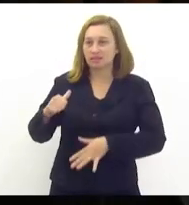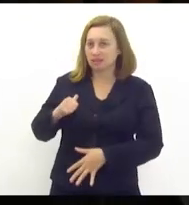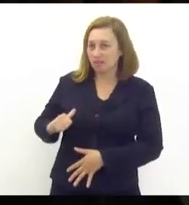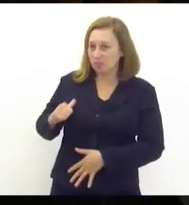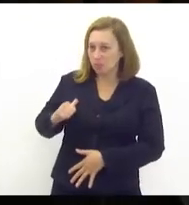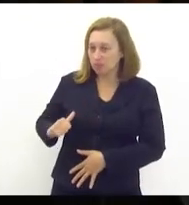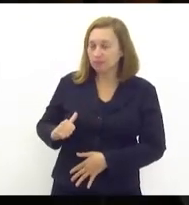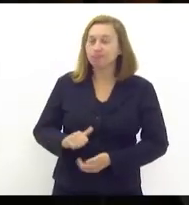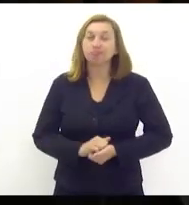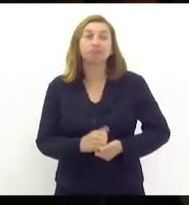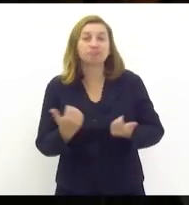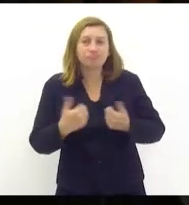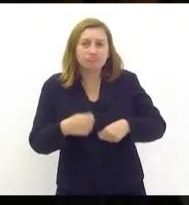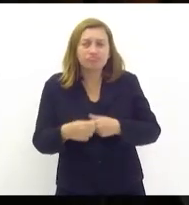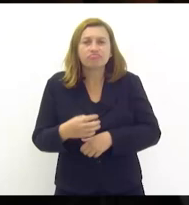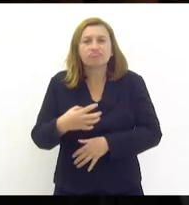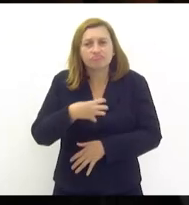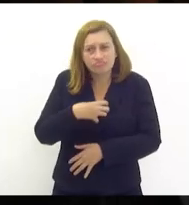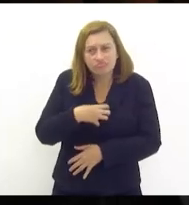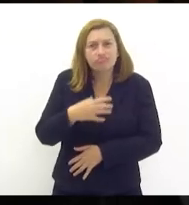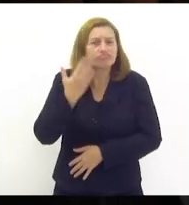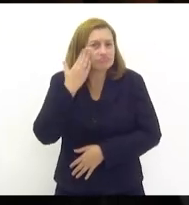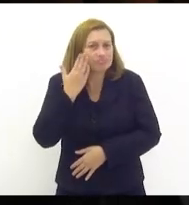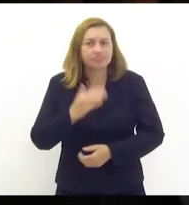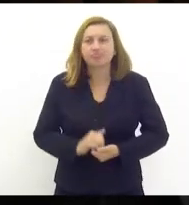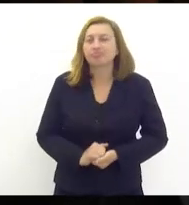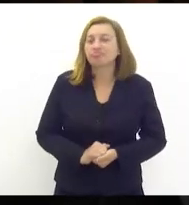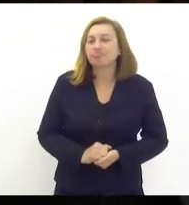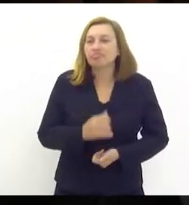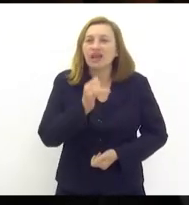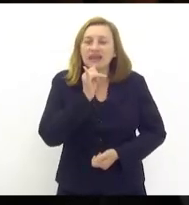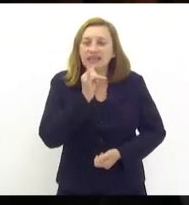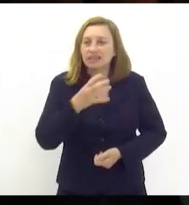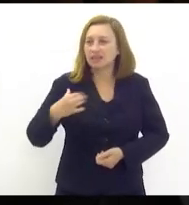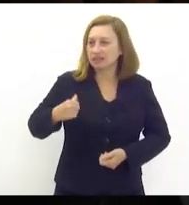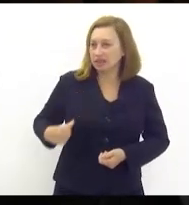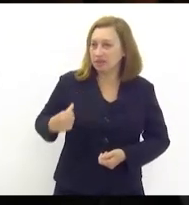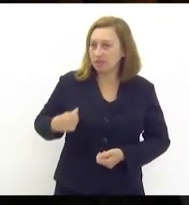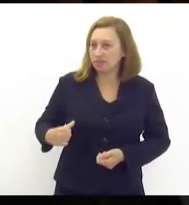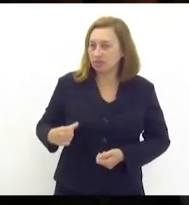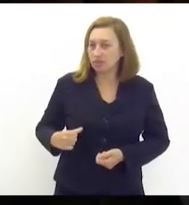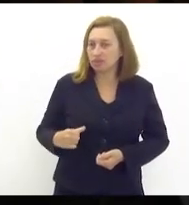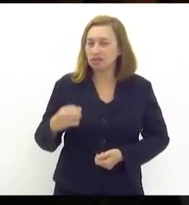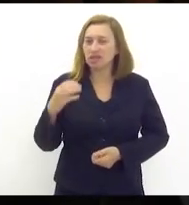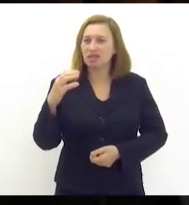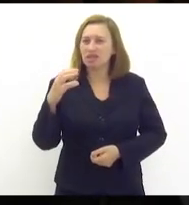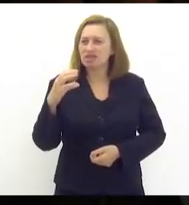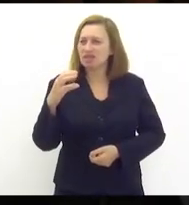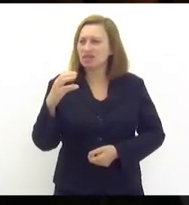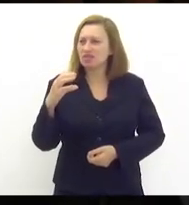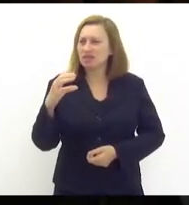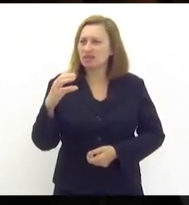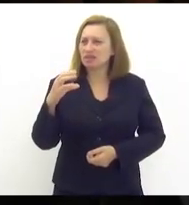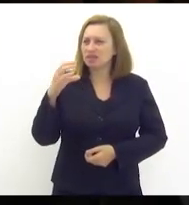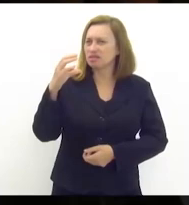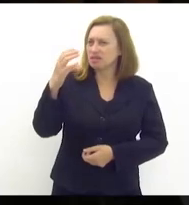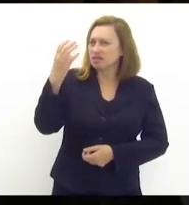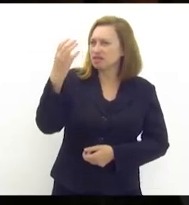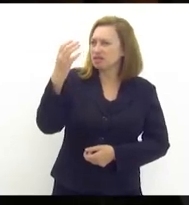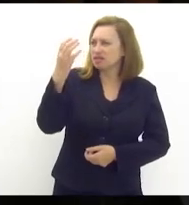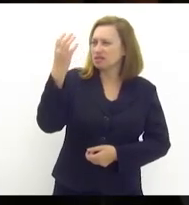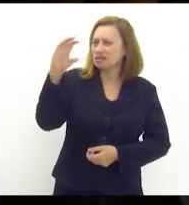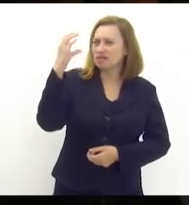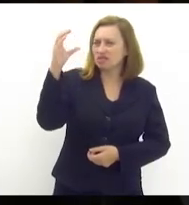a gente precisa entender o sentido Por exemplo quem tem bolsa de iniciação científica já está inserido Numa